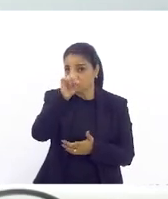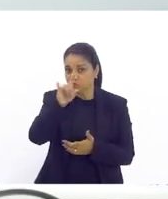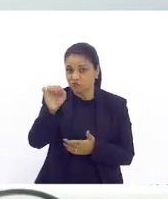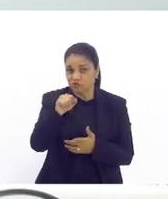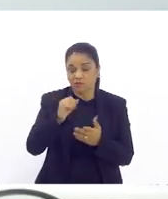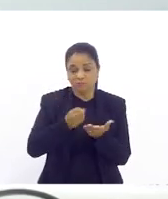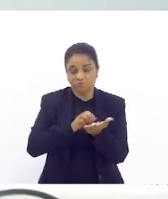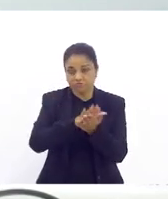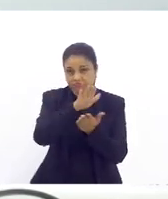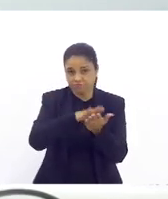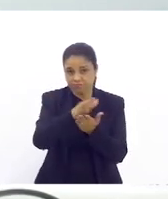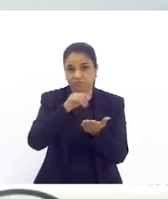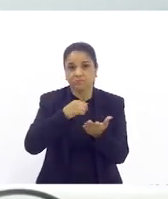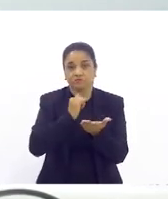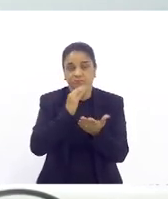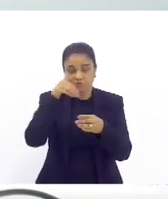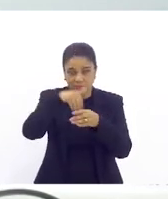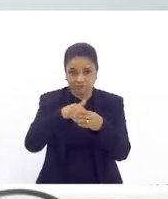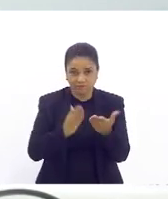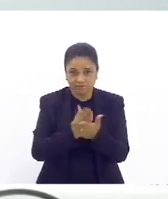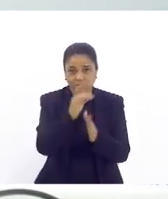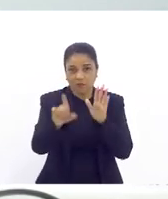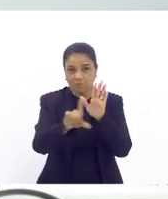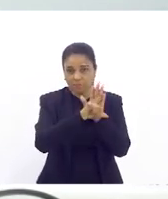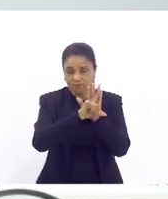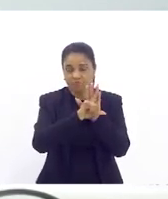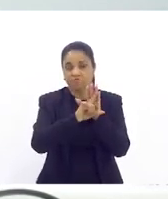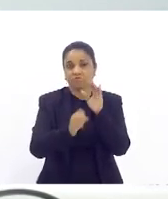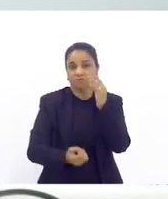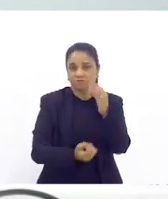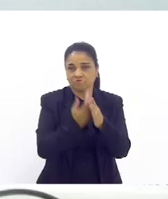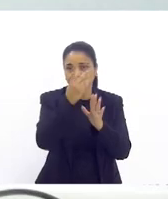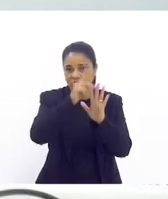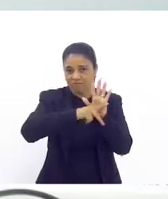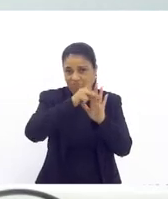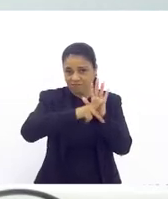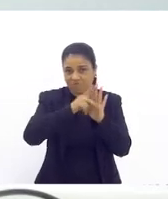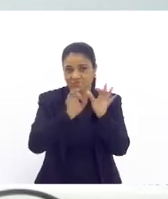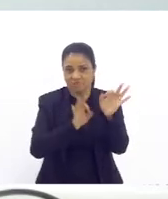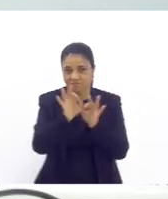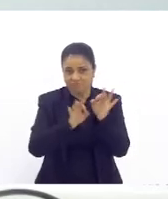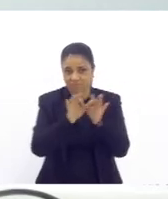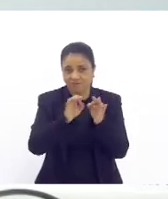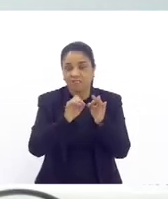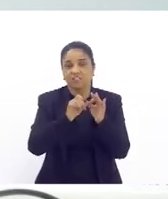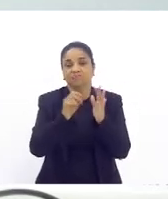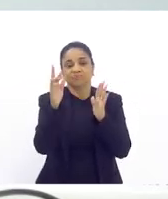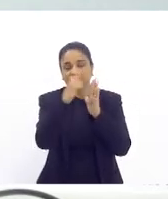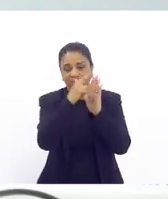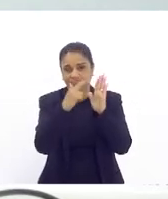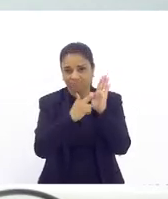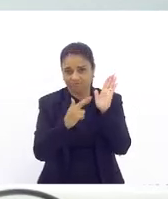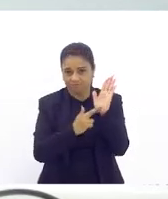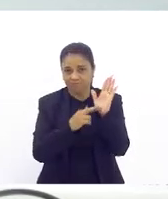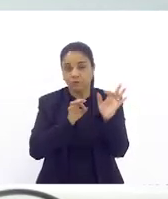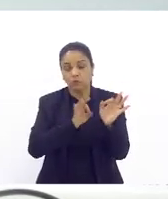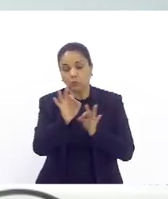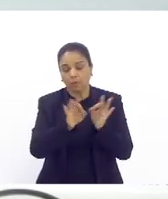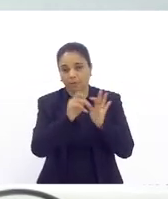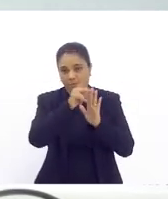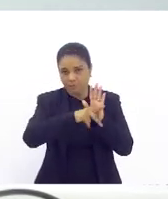do acordo para elaborar o projeto de lei que atualizará o plano Estadual de Educação adequando as metas diretrizes estratégias do Plano Nacional de